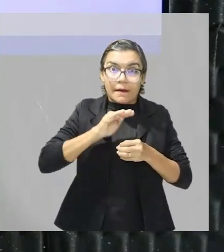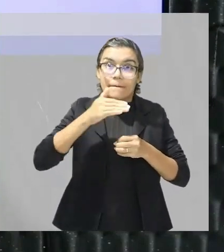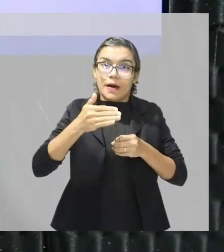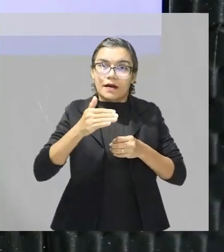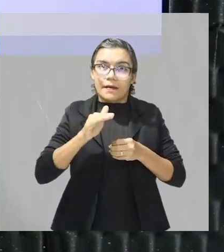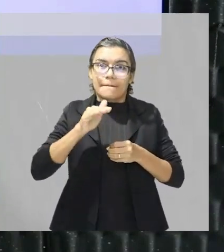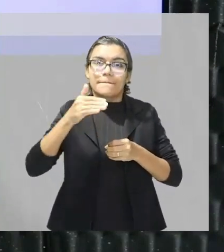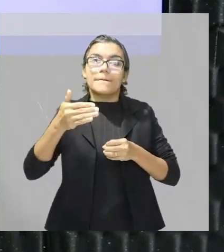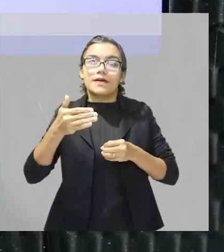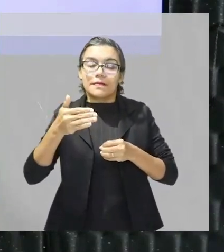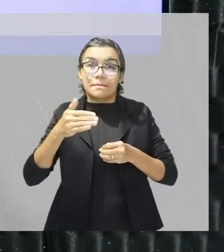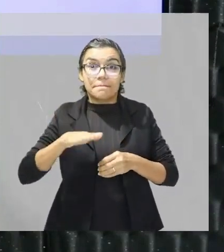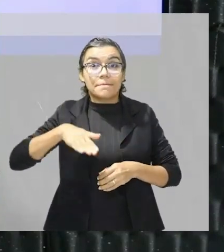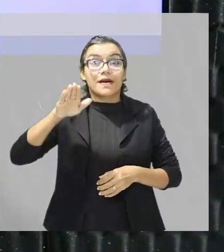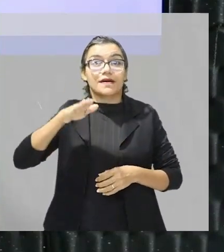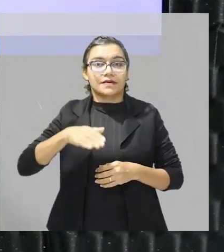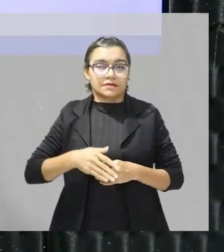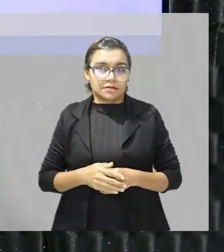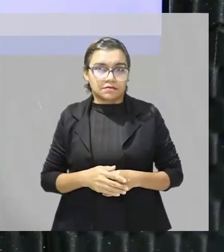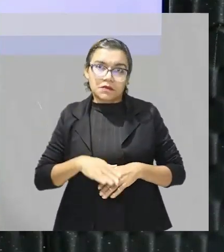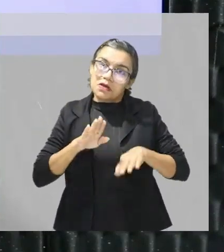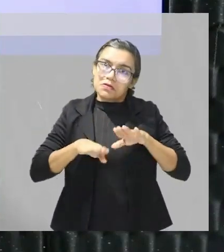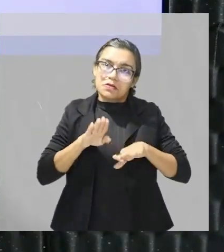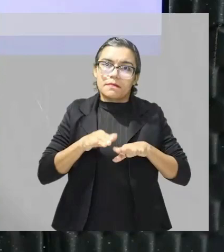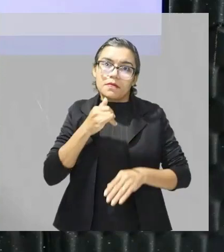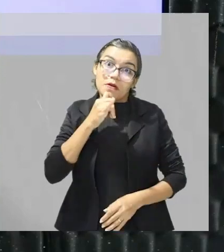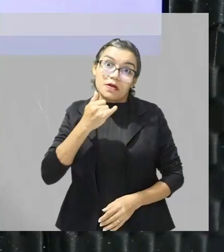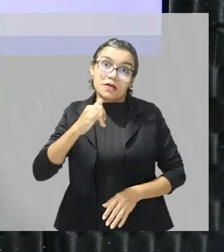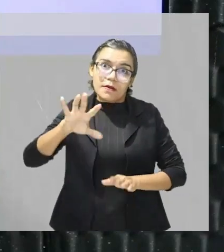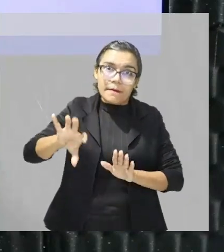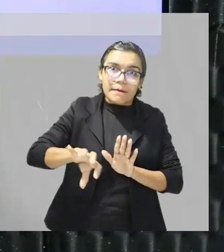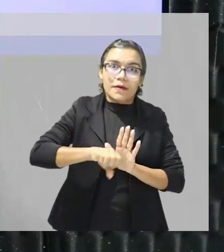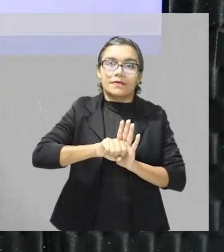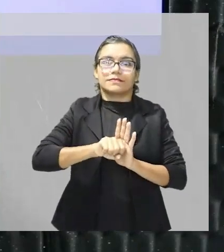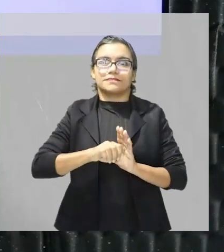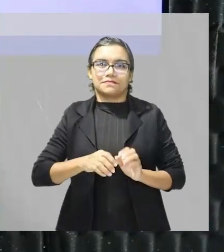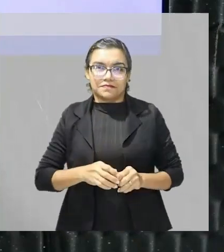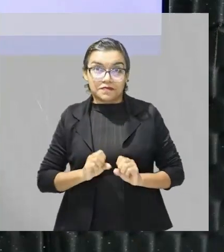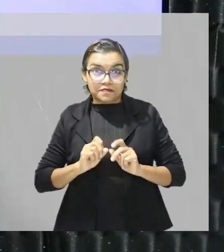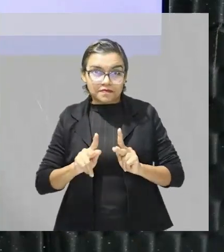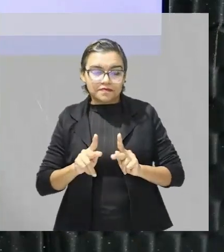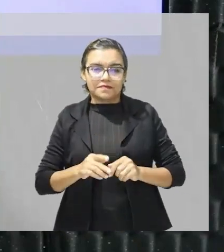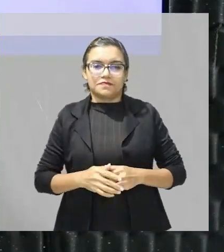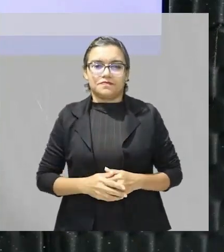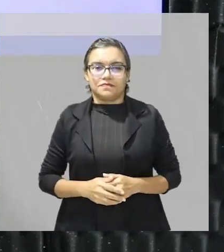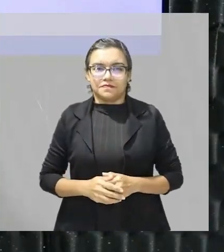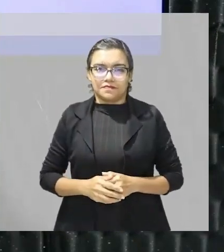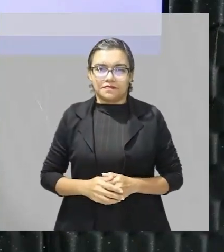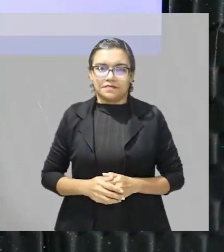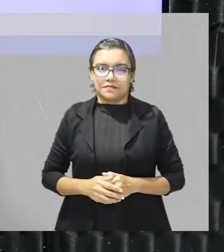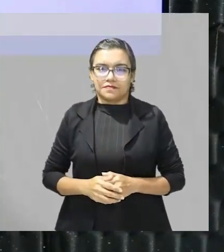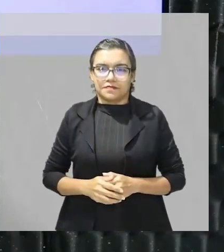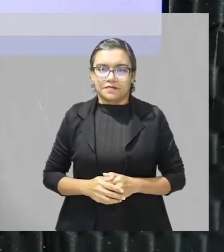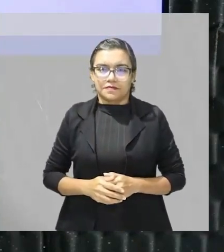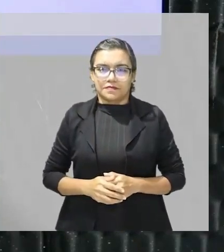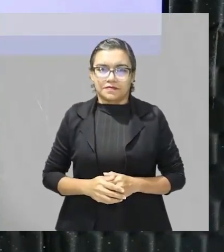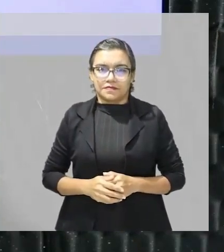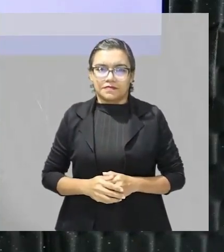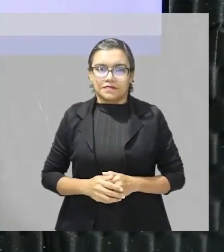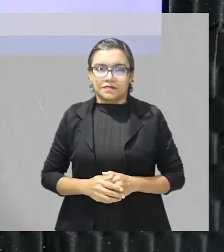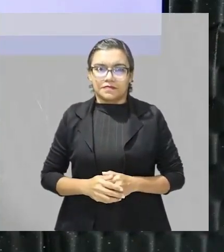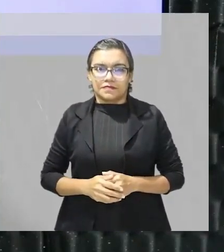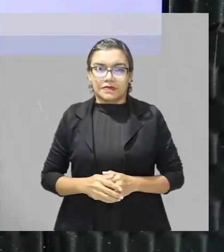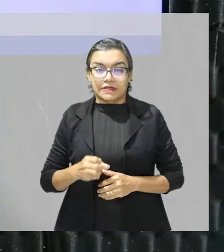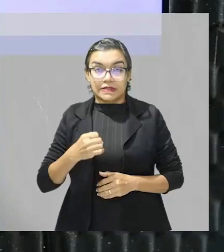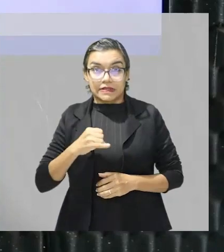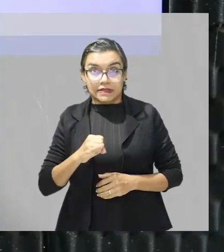mas externos dependendo da quantidade de energia fornecida Ok quando é essa energia